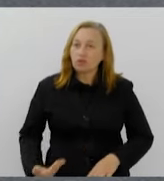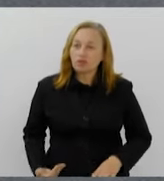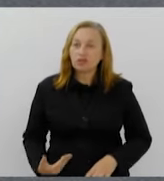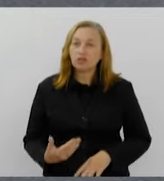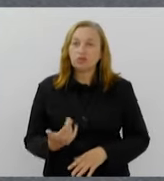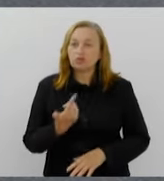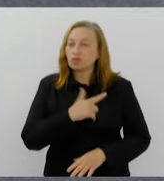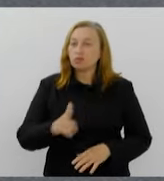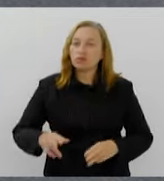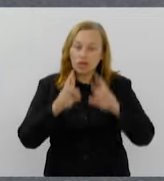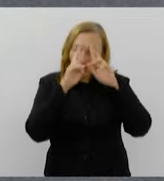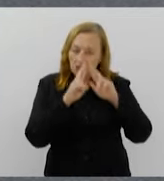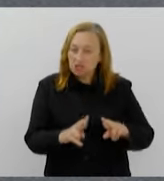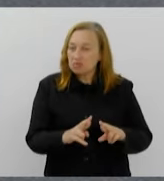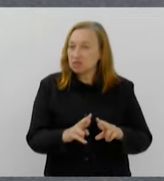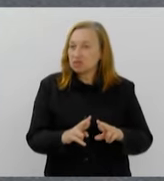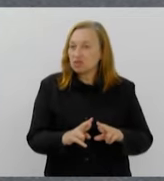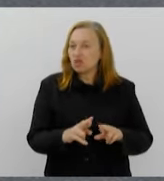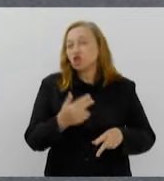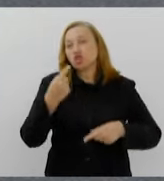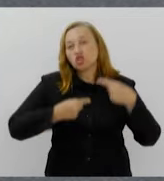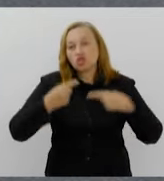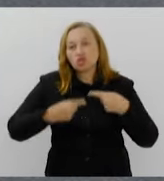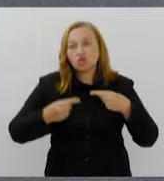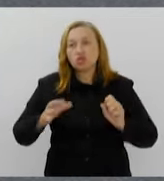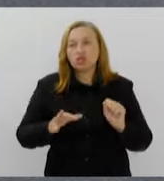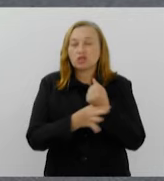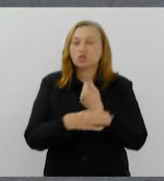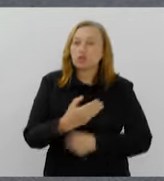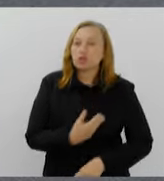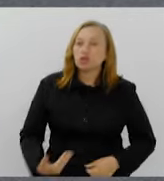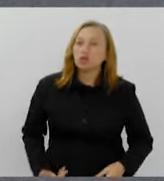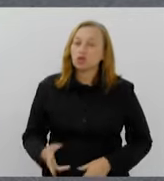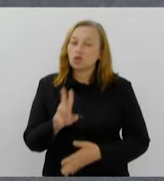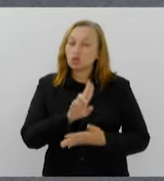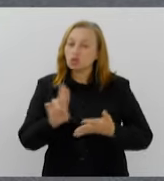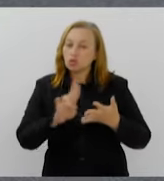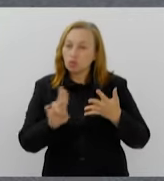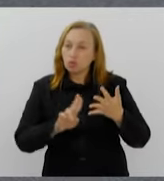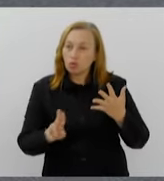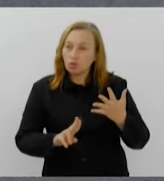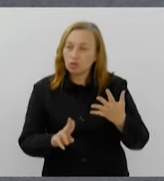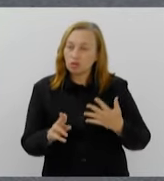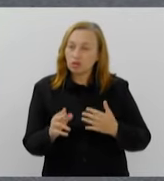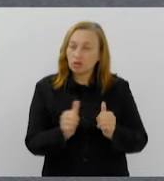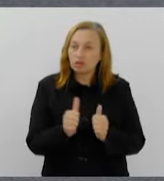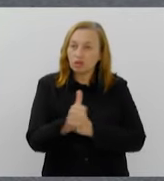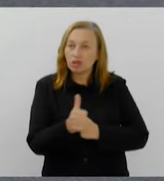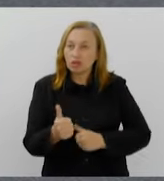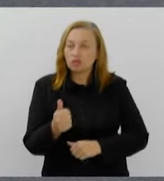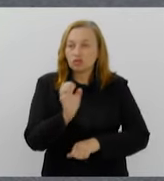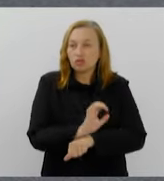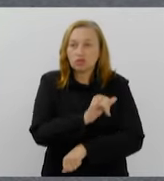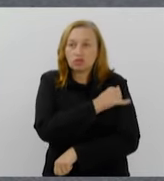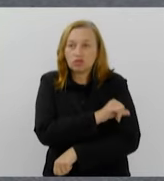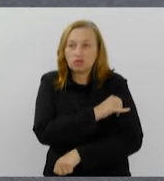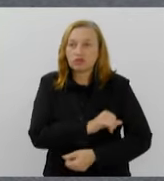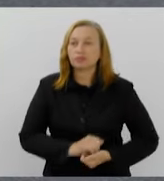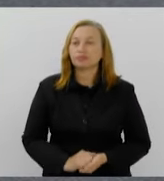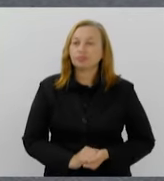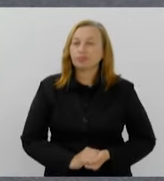sequer o respeito de discutir a segurança pública e os nomes que estão à frente dela no estado do Rio de Janeiro